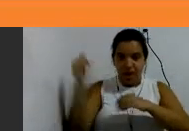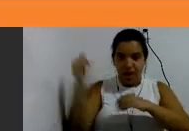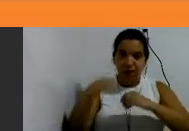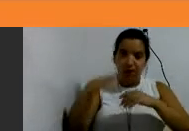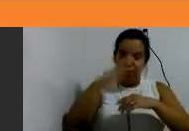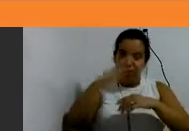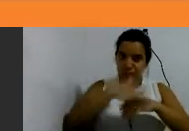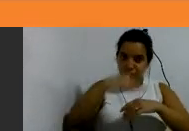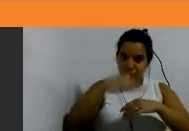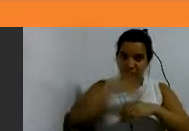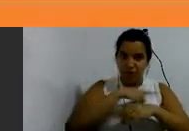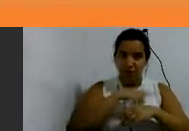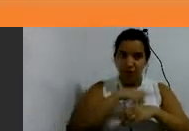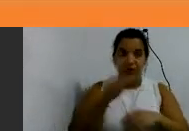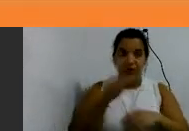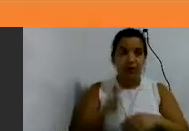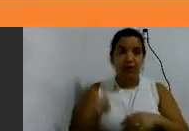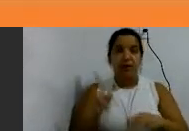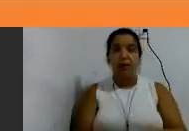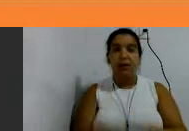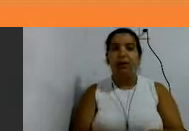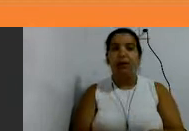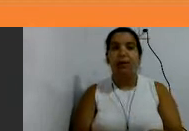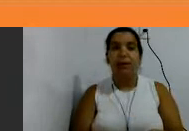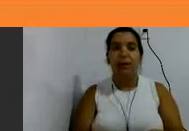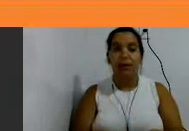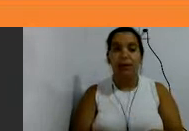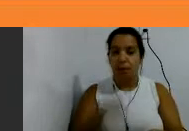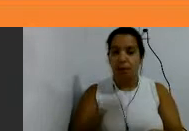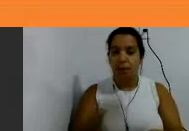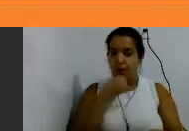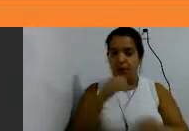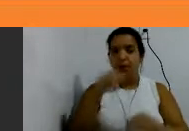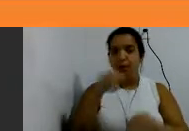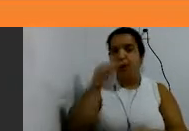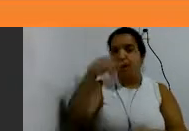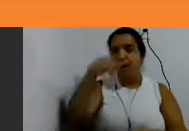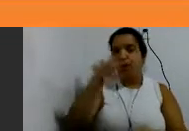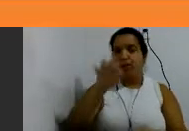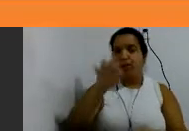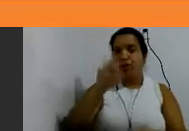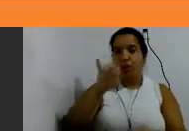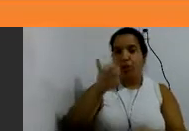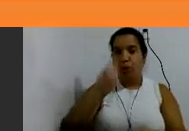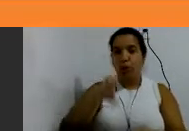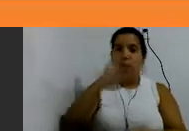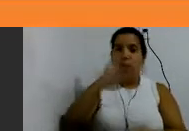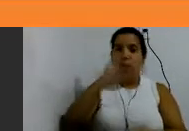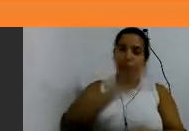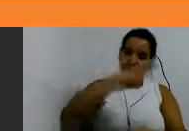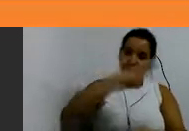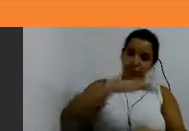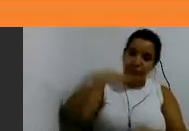anterior. Então, sempre quando a gente falar de porção anterior, é a porção do flagelo.